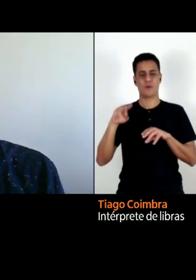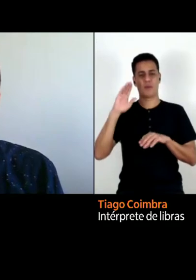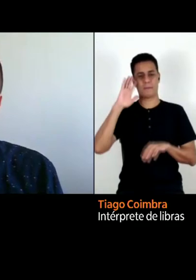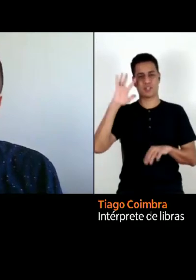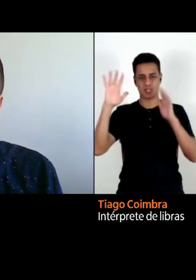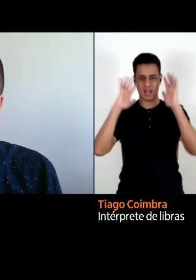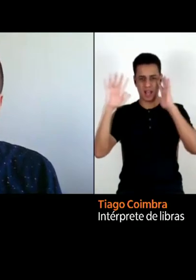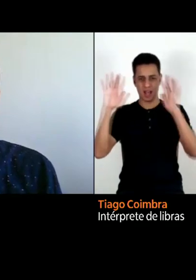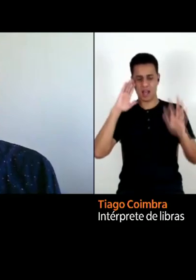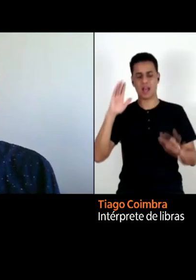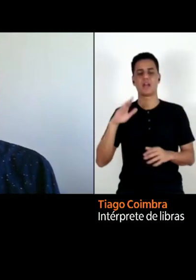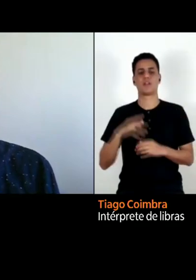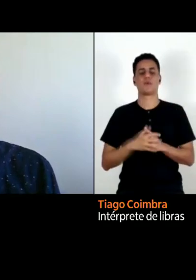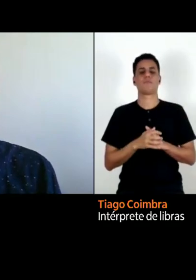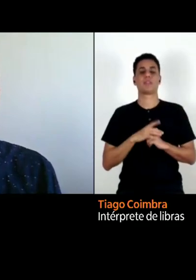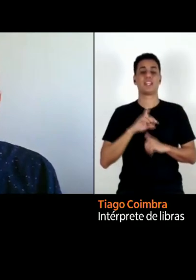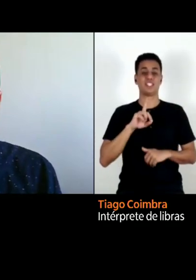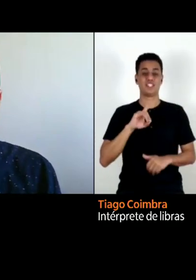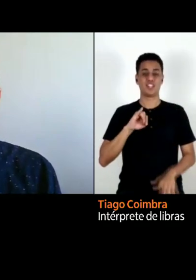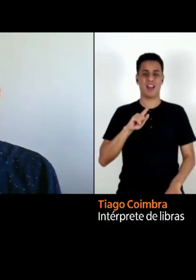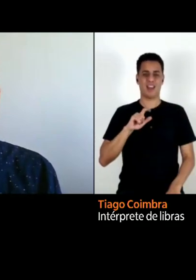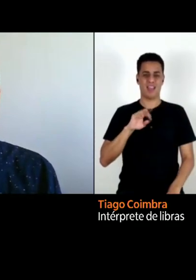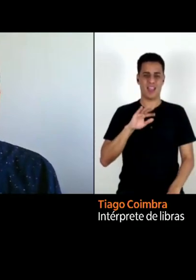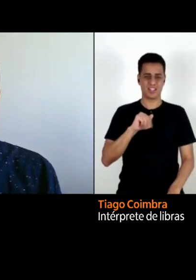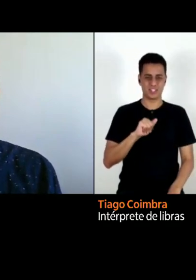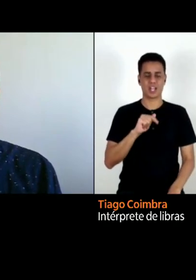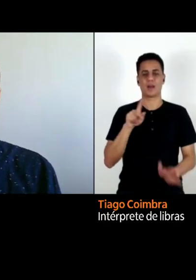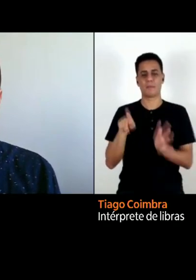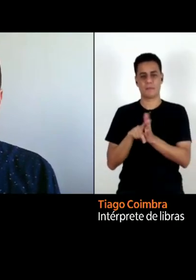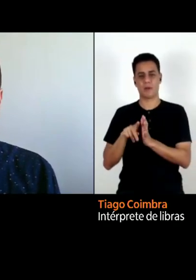Benjamin, e a Antropofagia, de Oswald de Andrade.